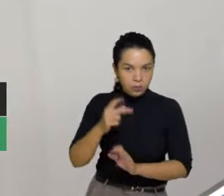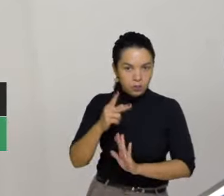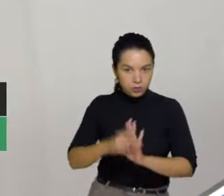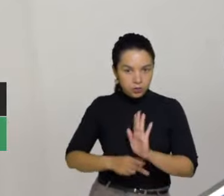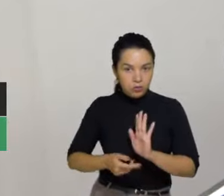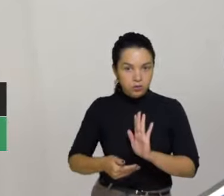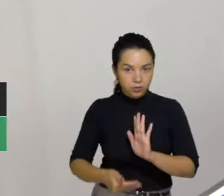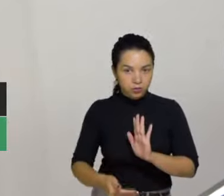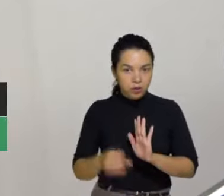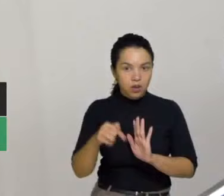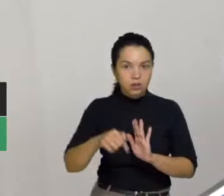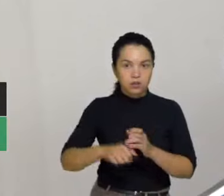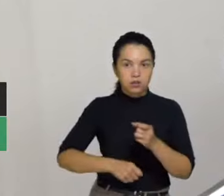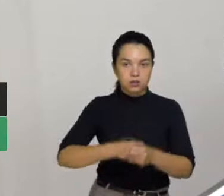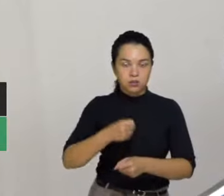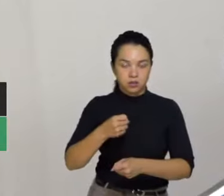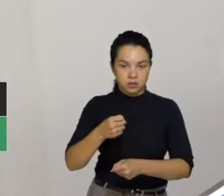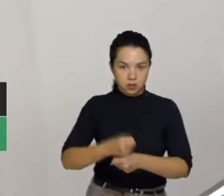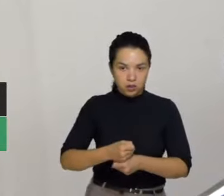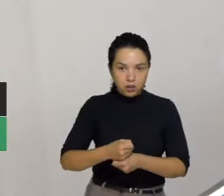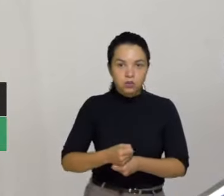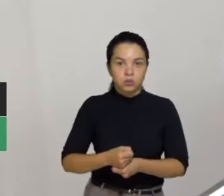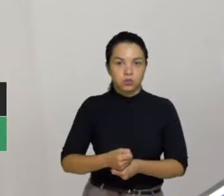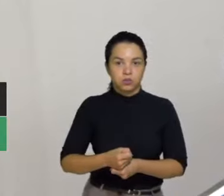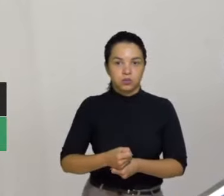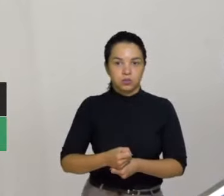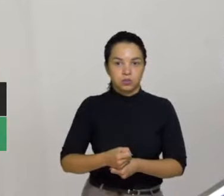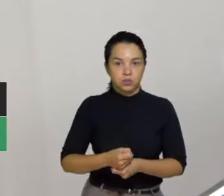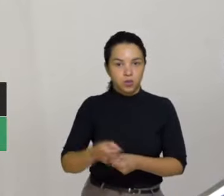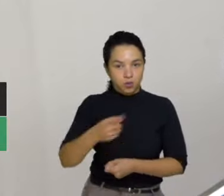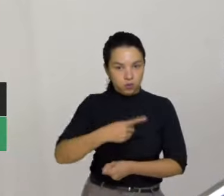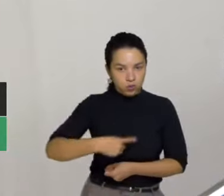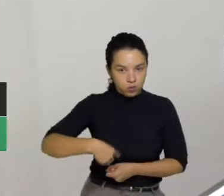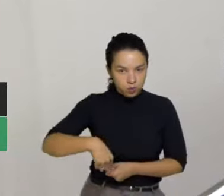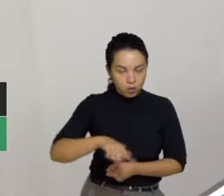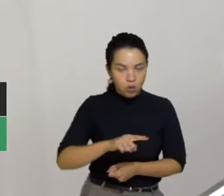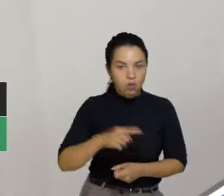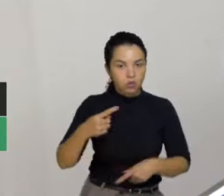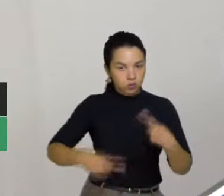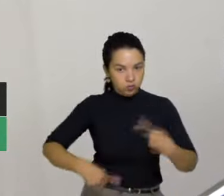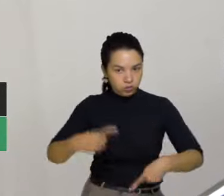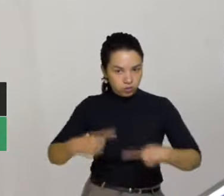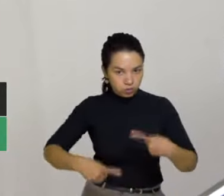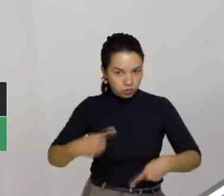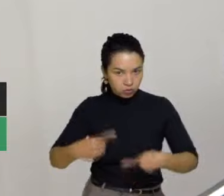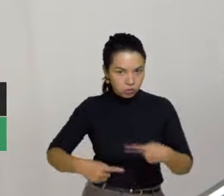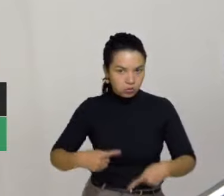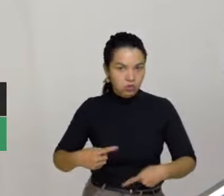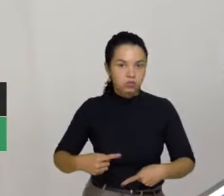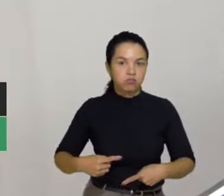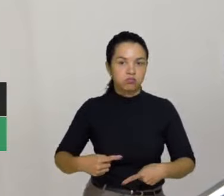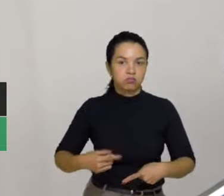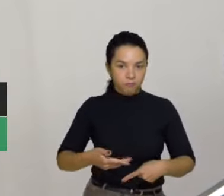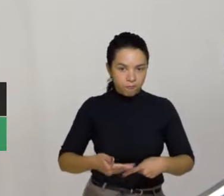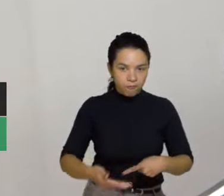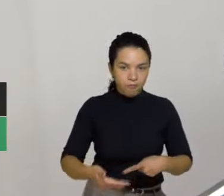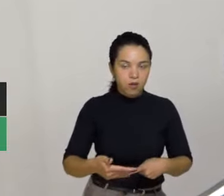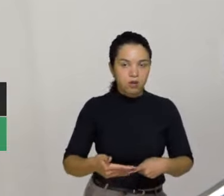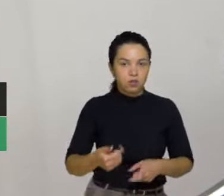estar esse ano em pauta, e nós vamos buscar para tirar do papel essas obras que vão realizar ali